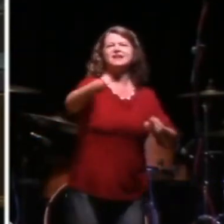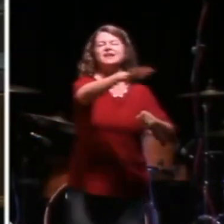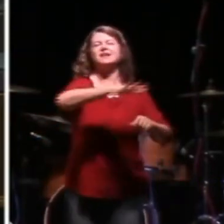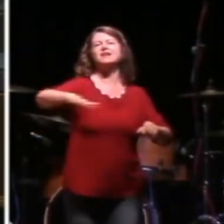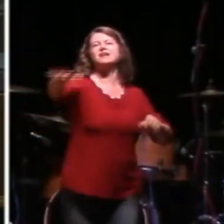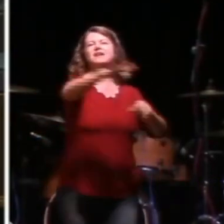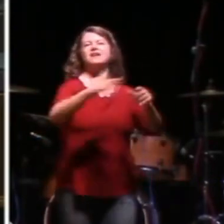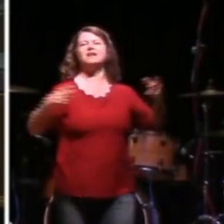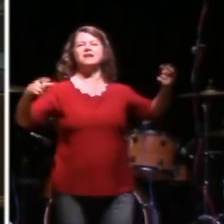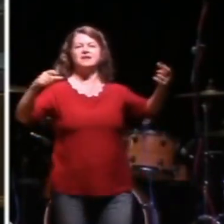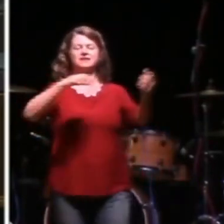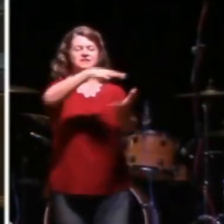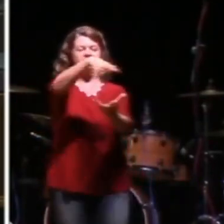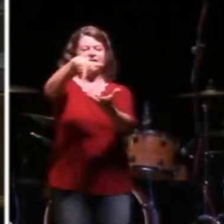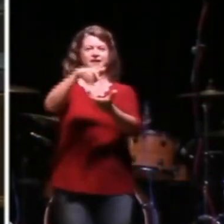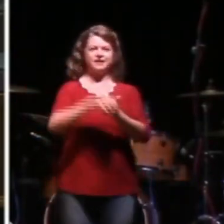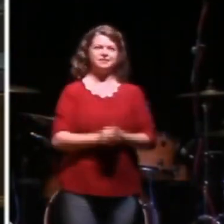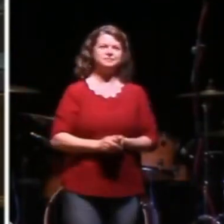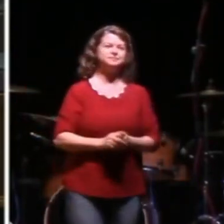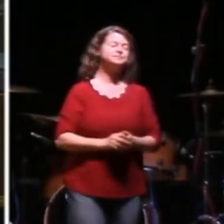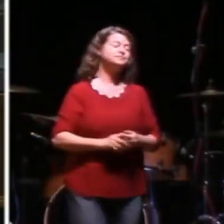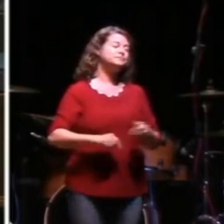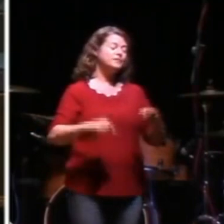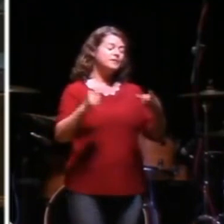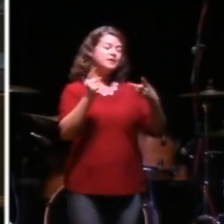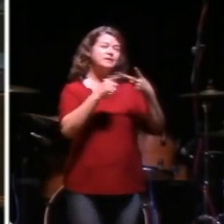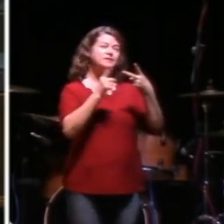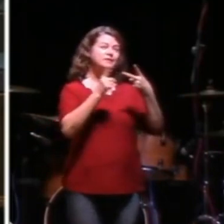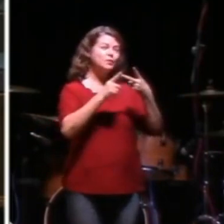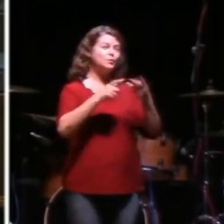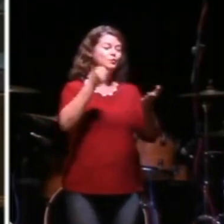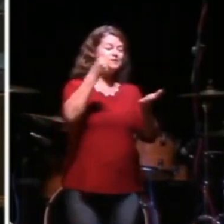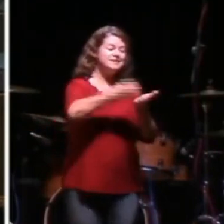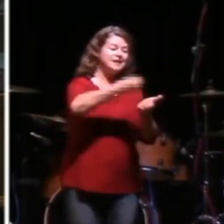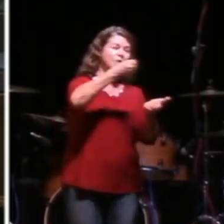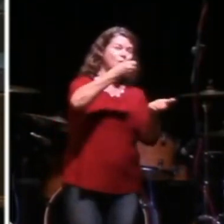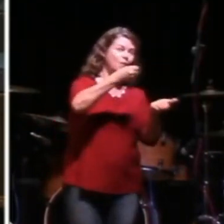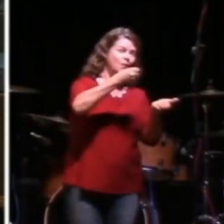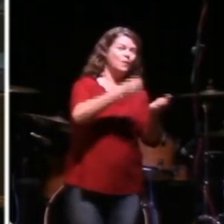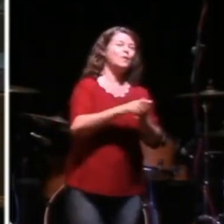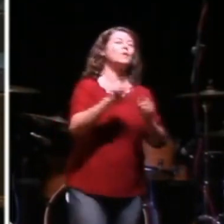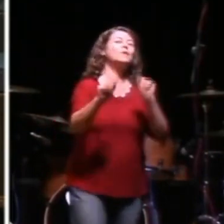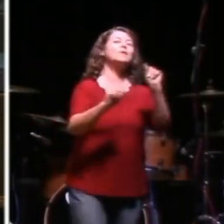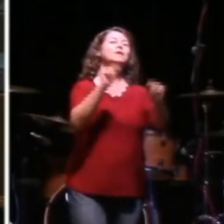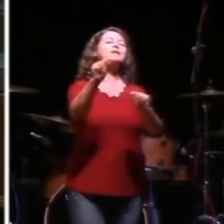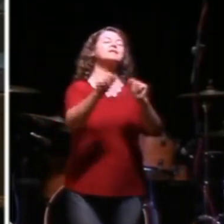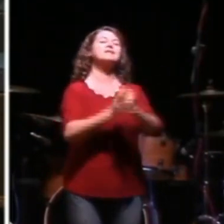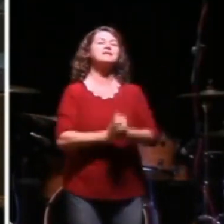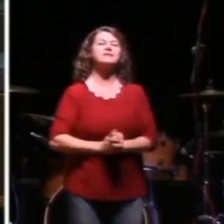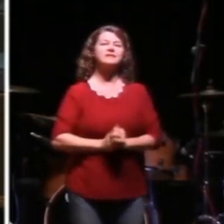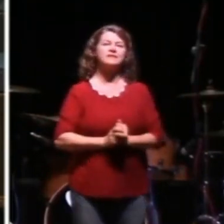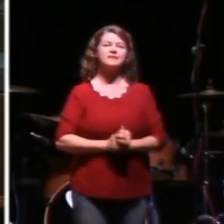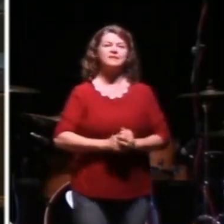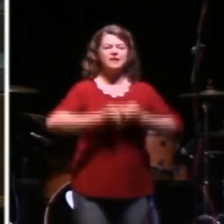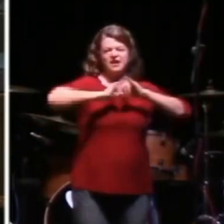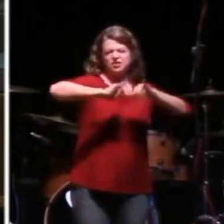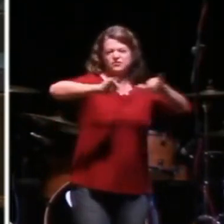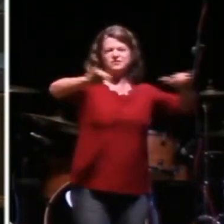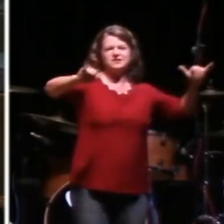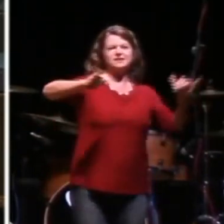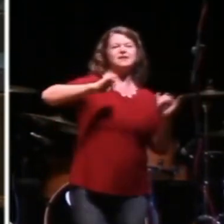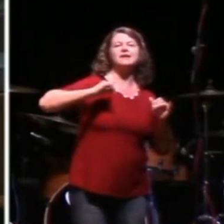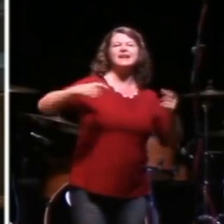uma guerra mundial o segundo terceiro tá dizendo que no final nós estamos aqui anunciando